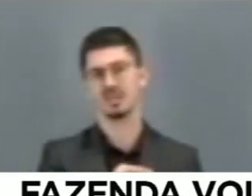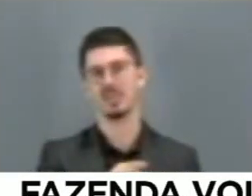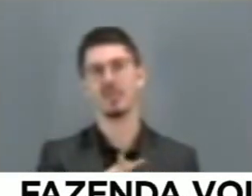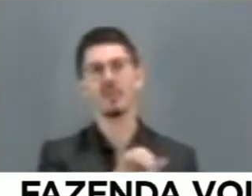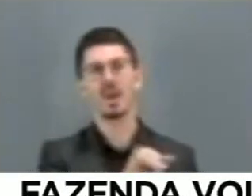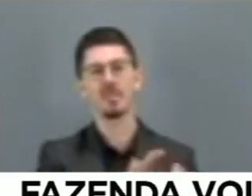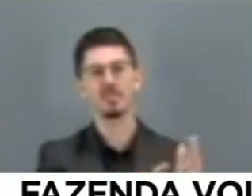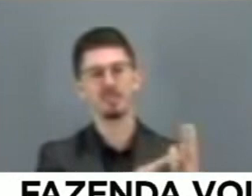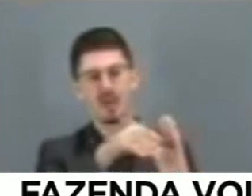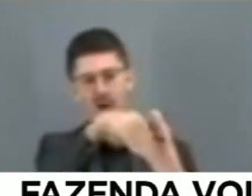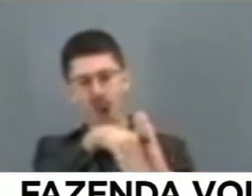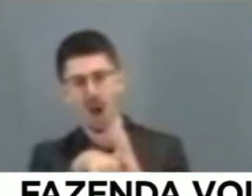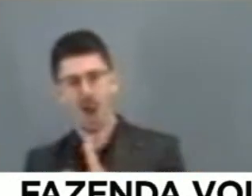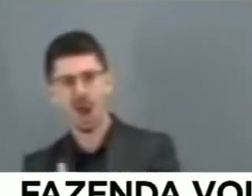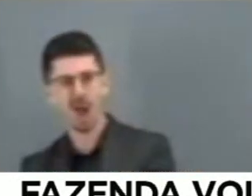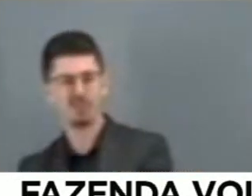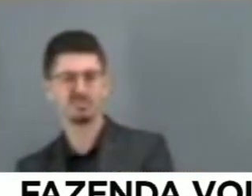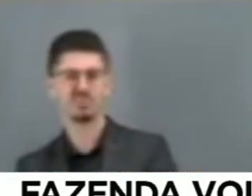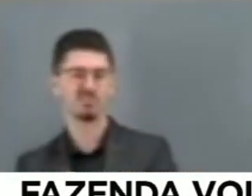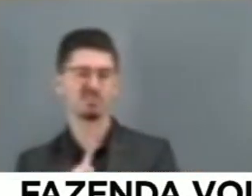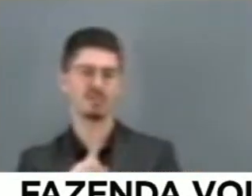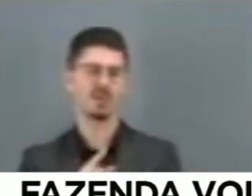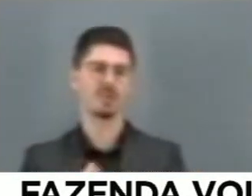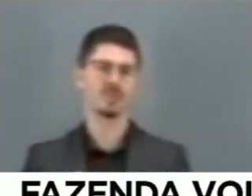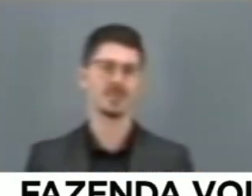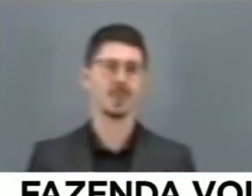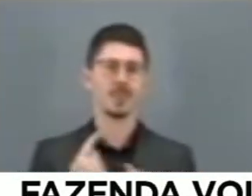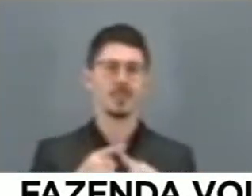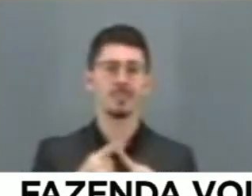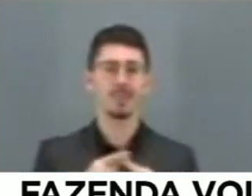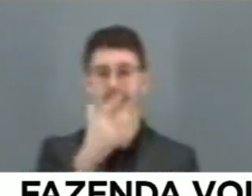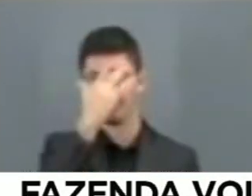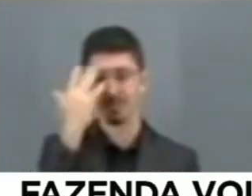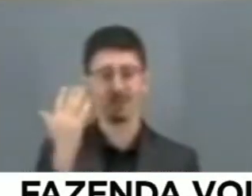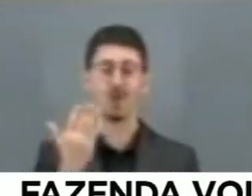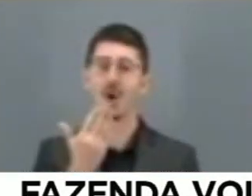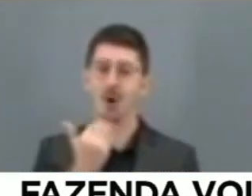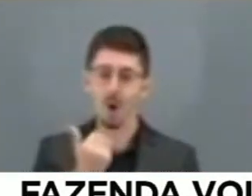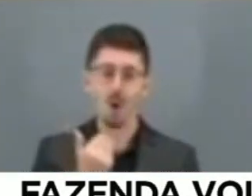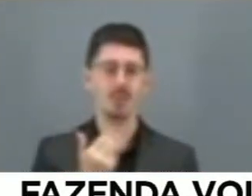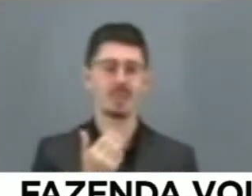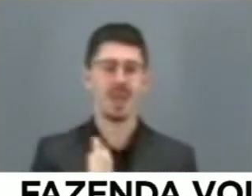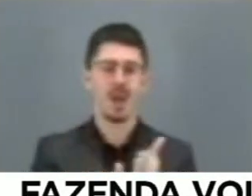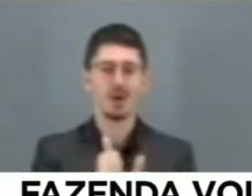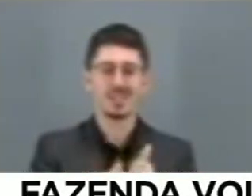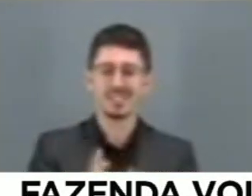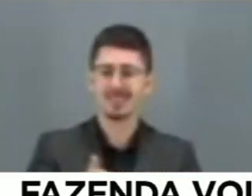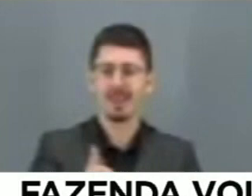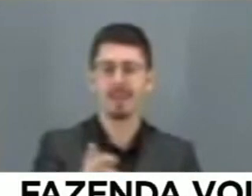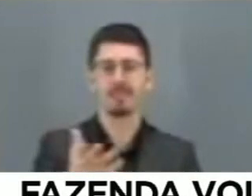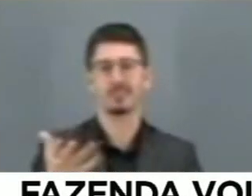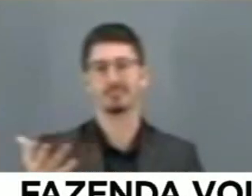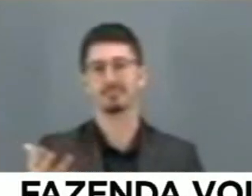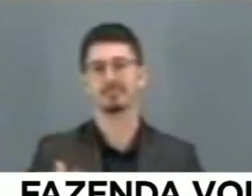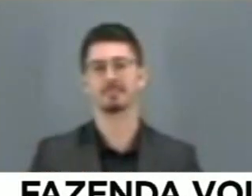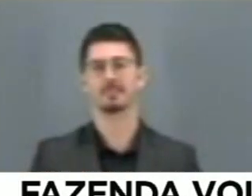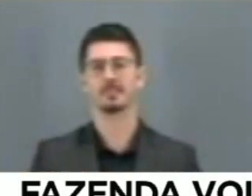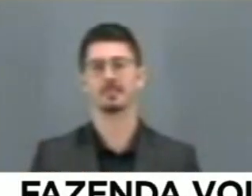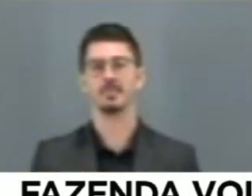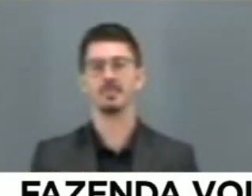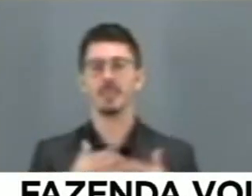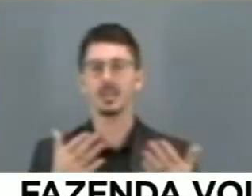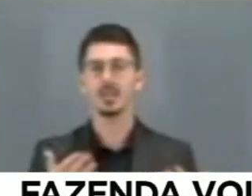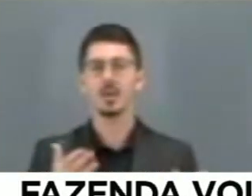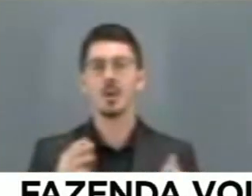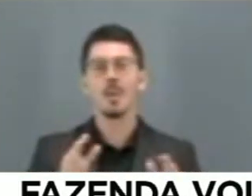caia dessa mesma magnitude, porque as pessoas precisam continuar comendo arroz. Na verdade, apenas aquelas